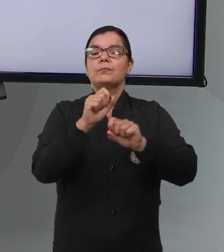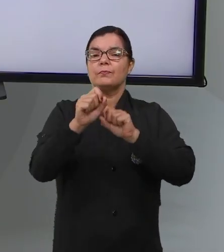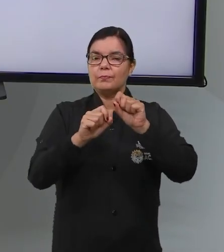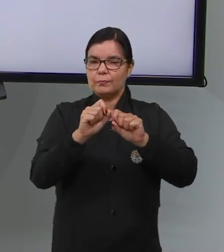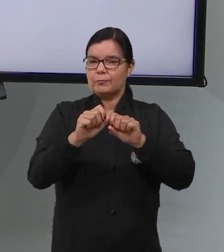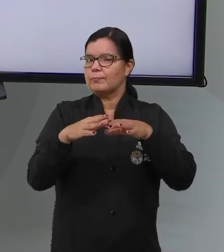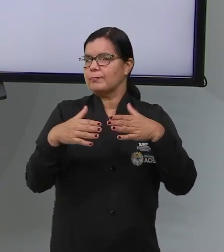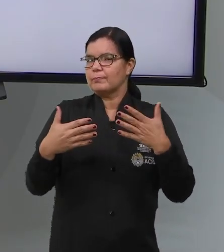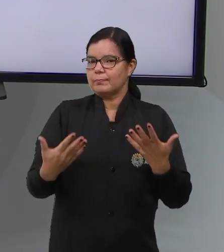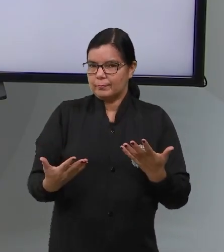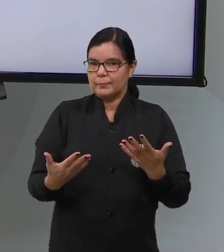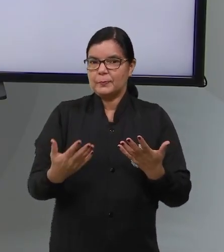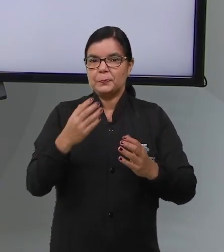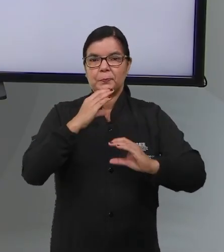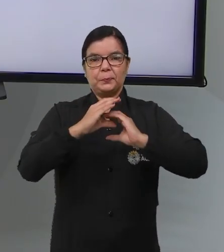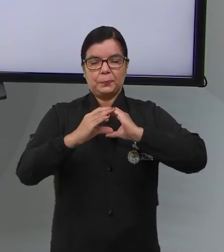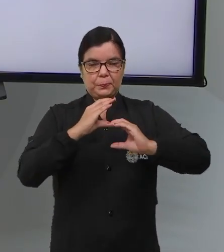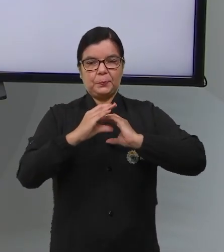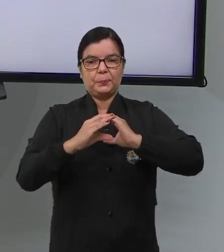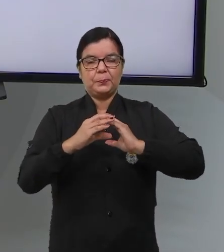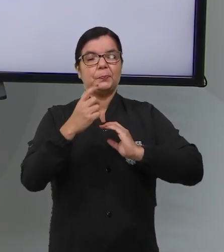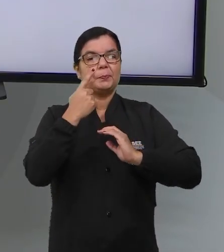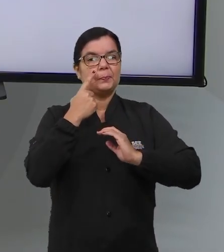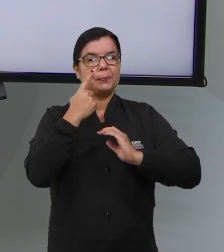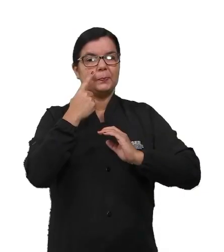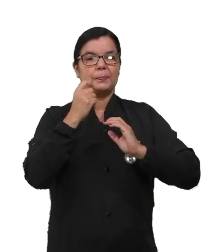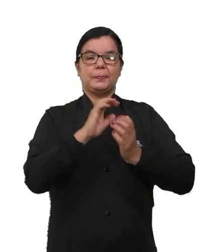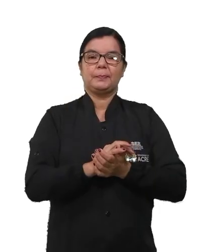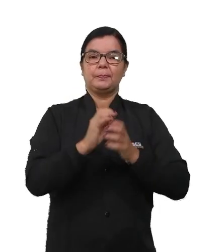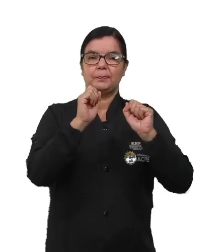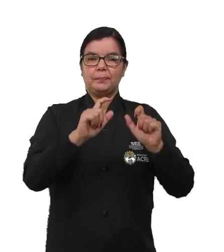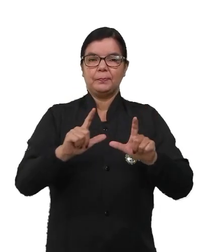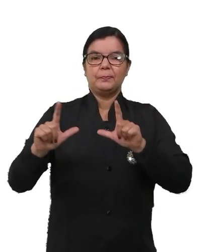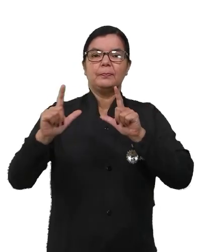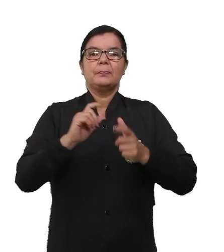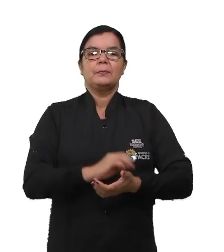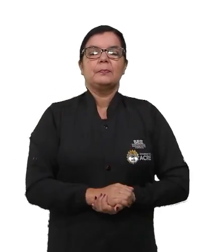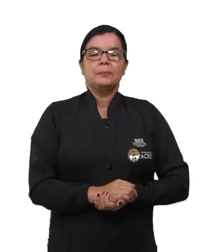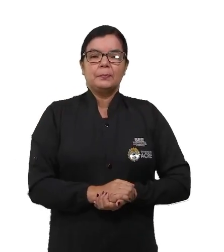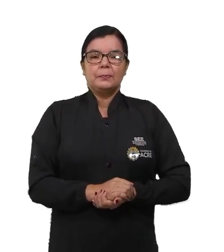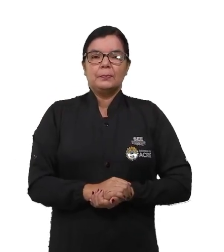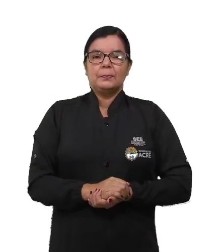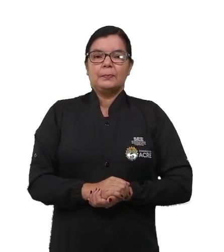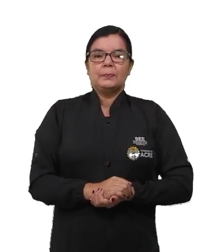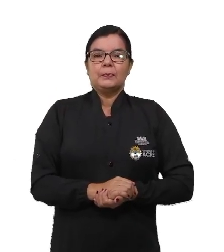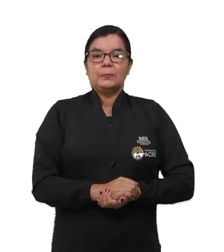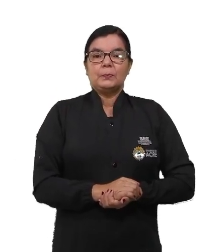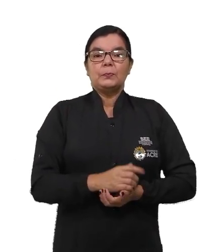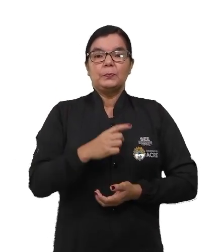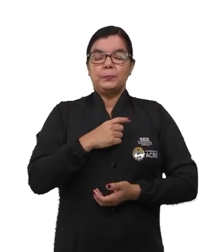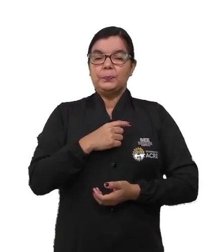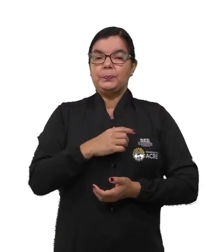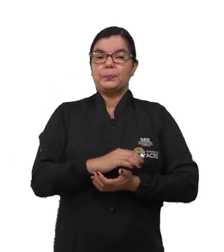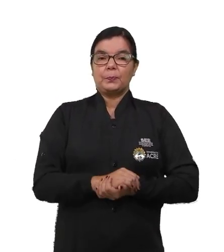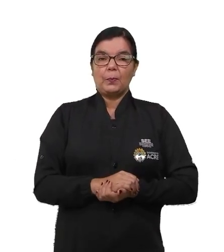esses meios de comunicação de massa. Vamos visualizar em tela a setinha